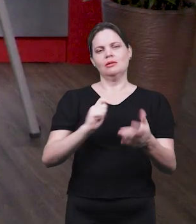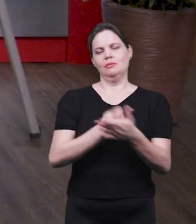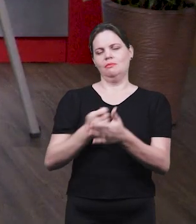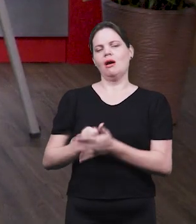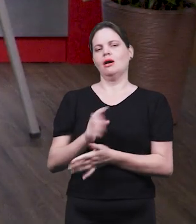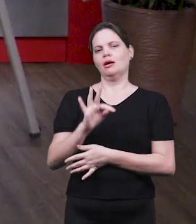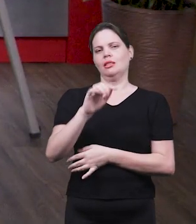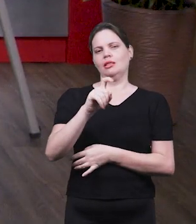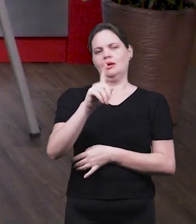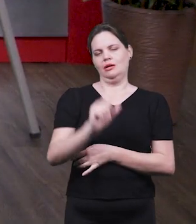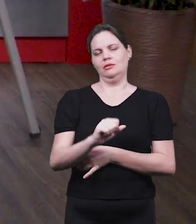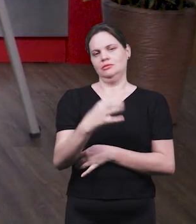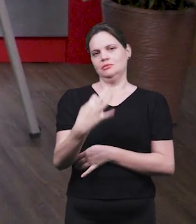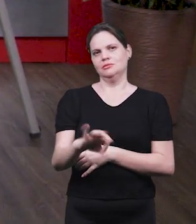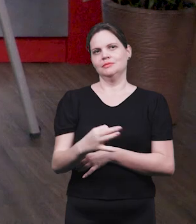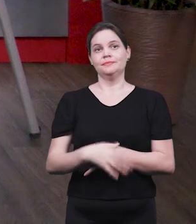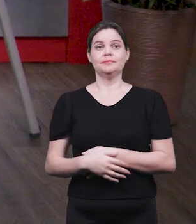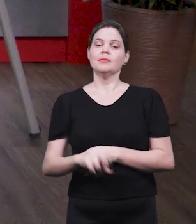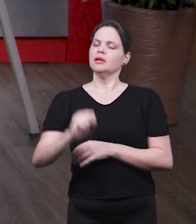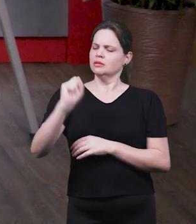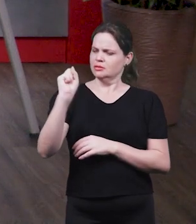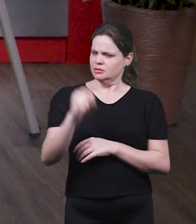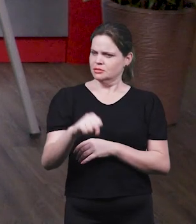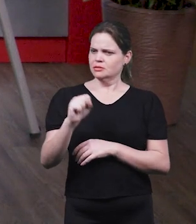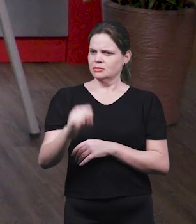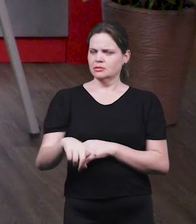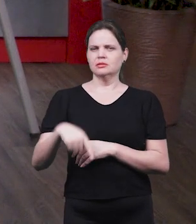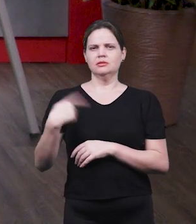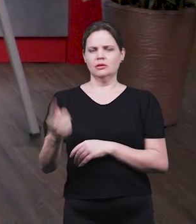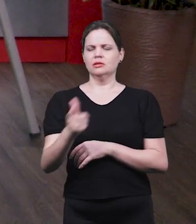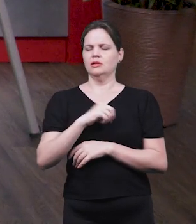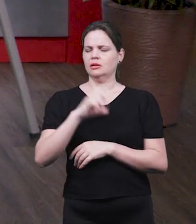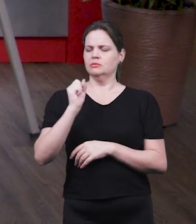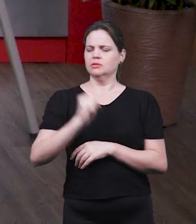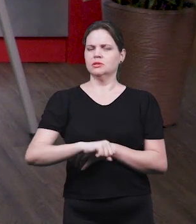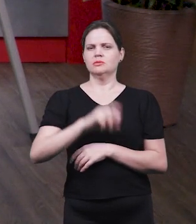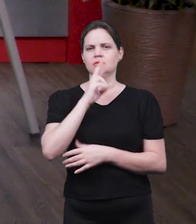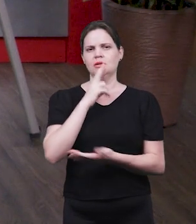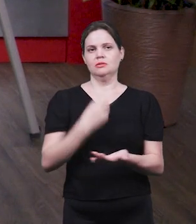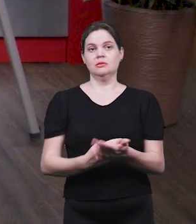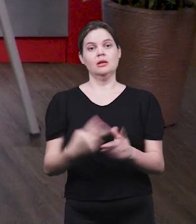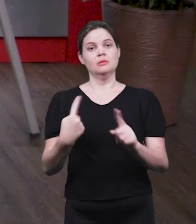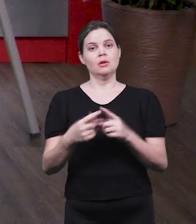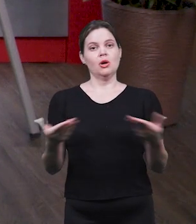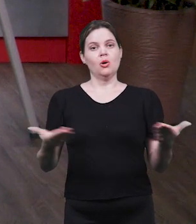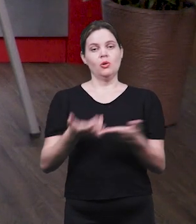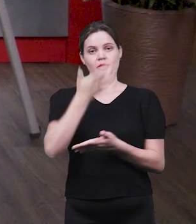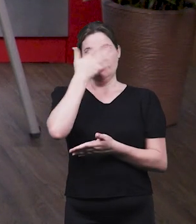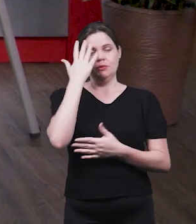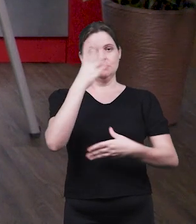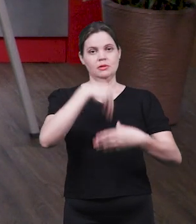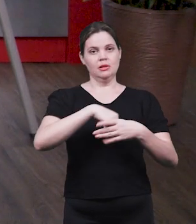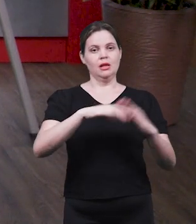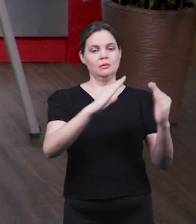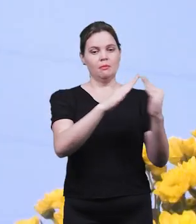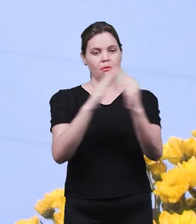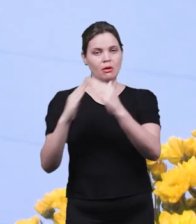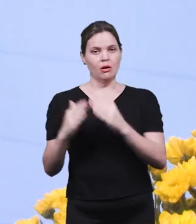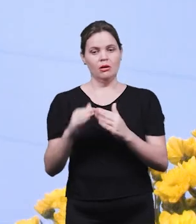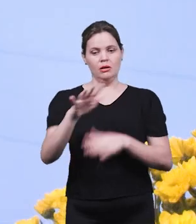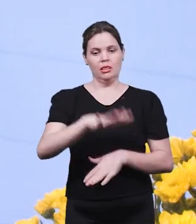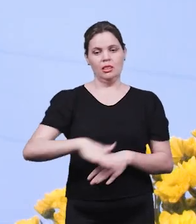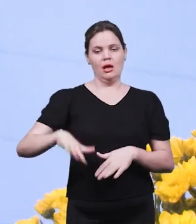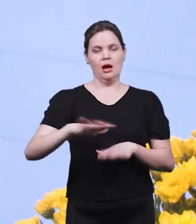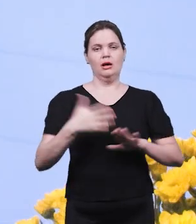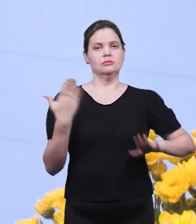Isso. Então, para nós tem um impacto, essa PEC tem impacto, porque hoje quem mora nessas áreas, quem adquirir, vai poder